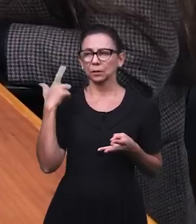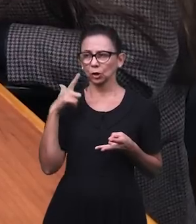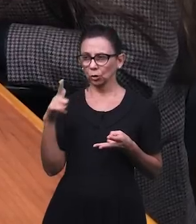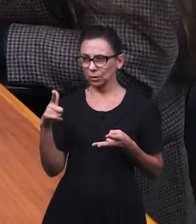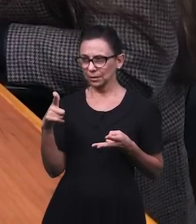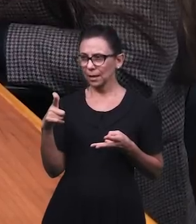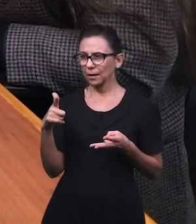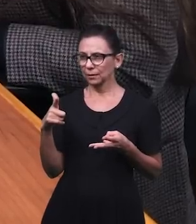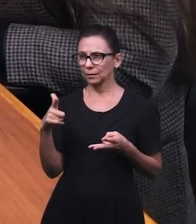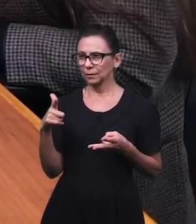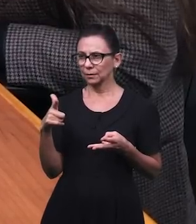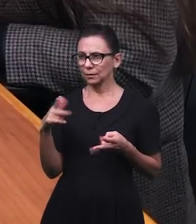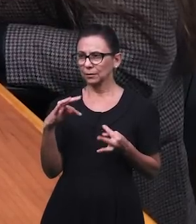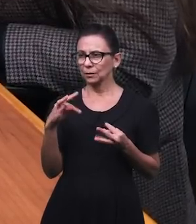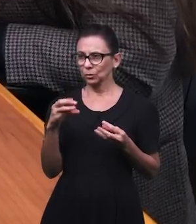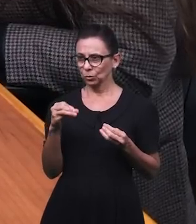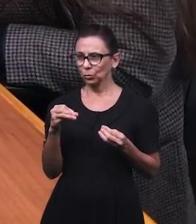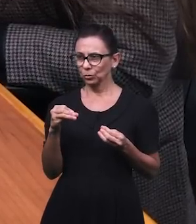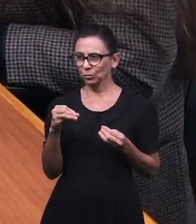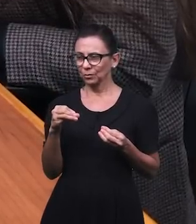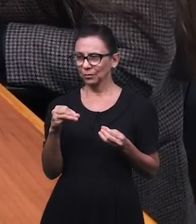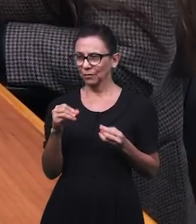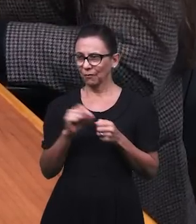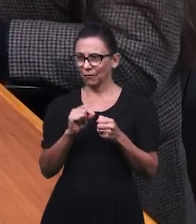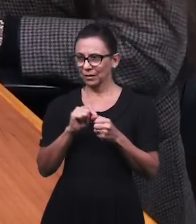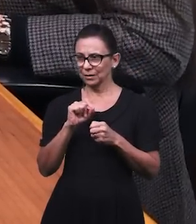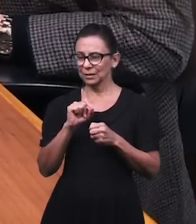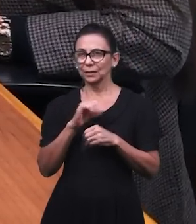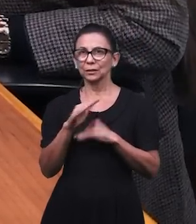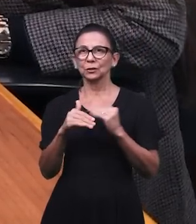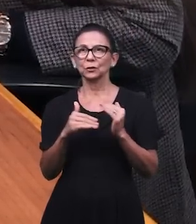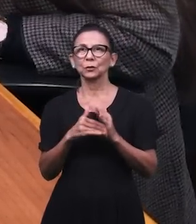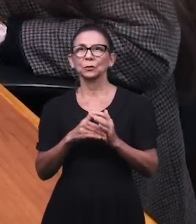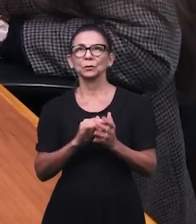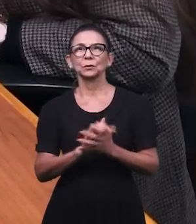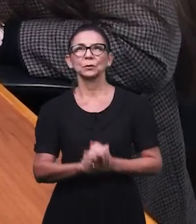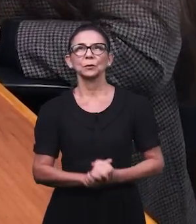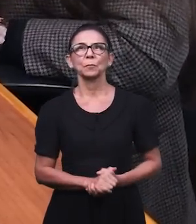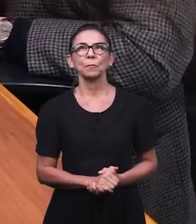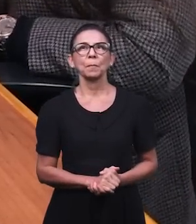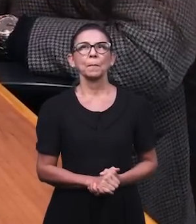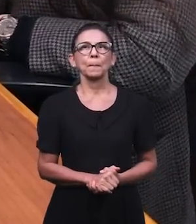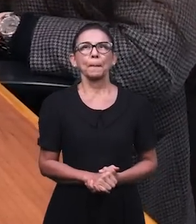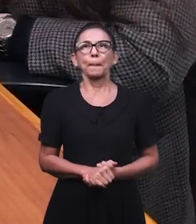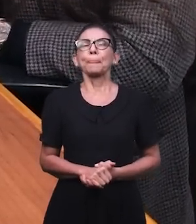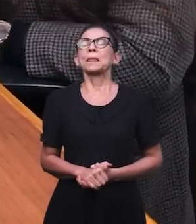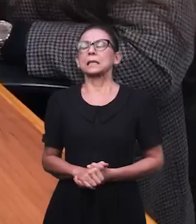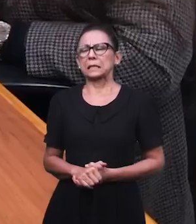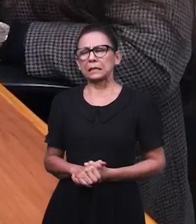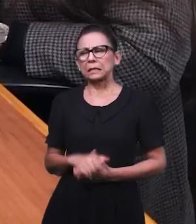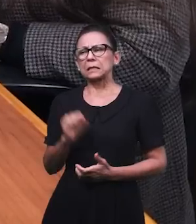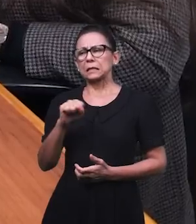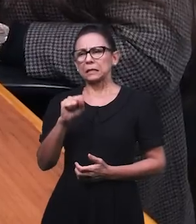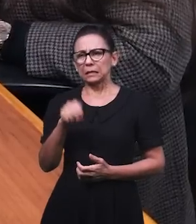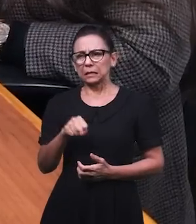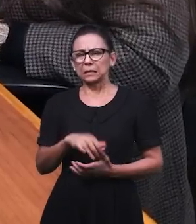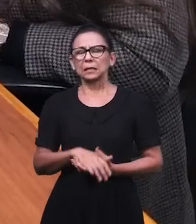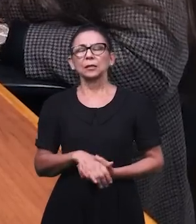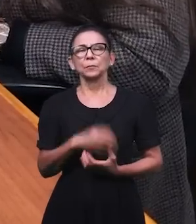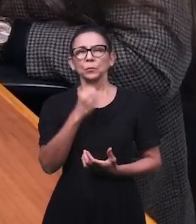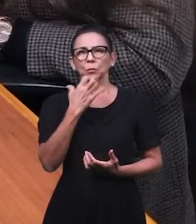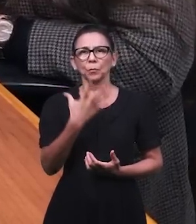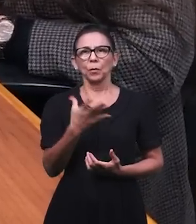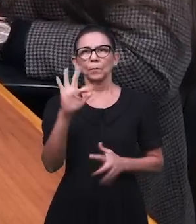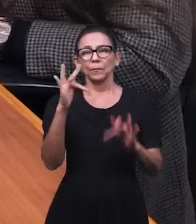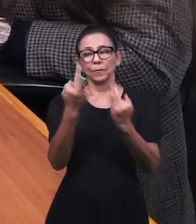consegue conciliar ou surta de vez em quando? Não, de vez em quando dá uma embaralhadinha boa, mas graças a Deus meu marido é 100%